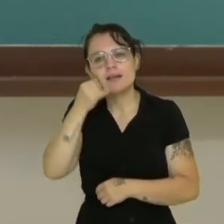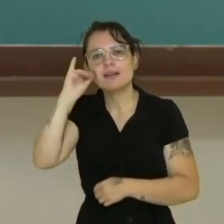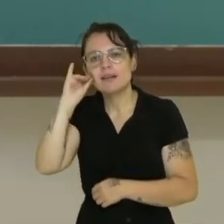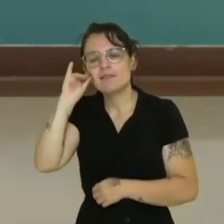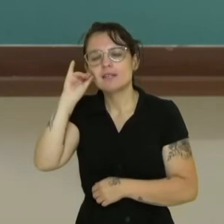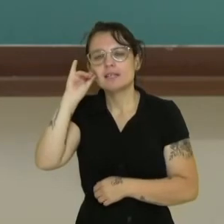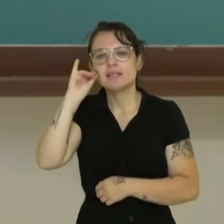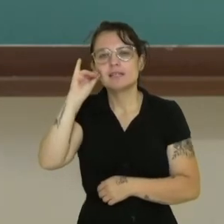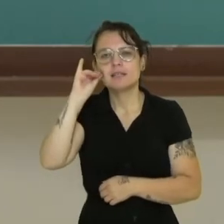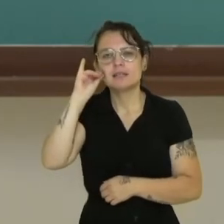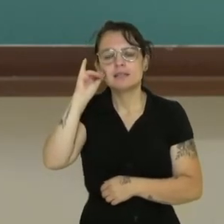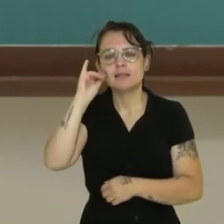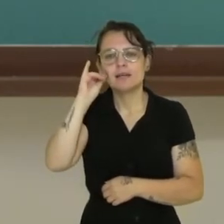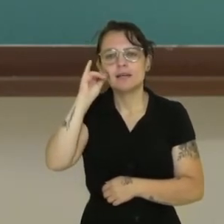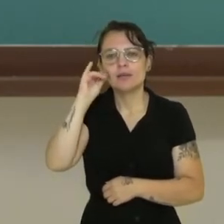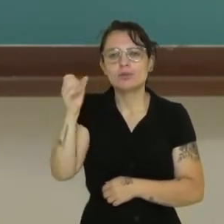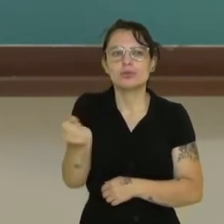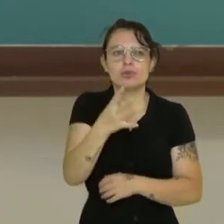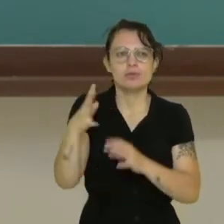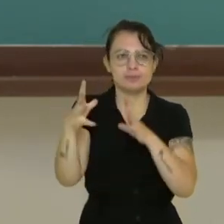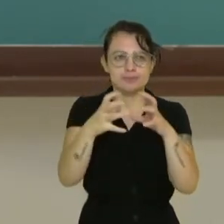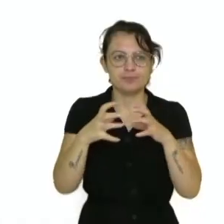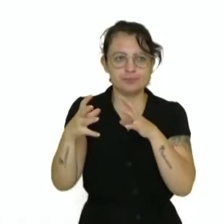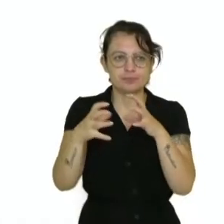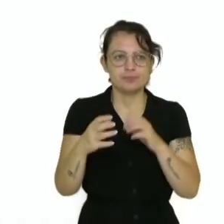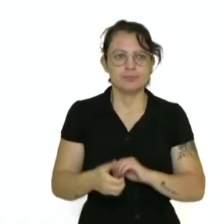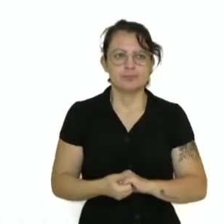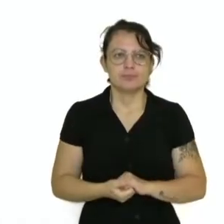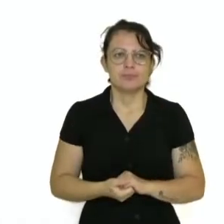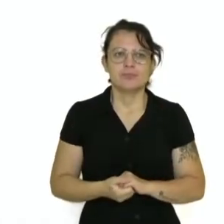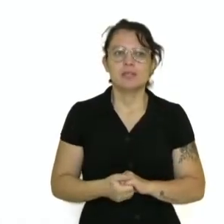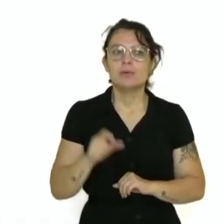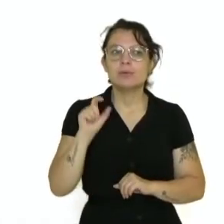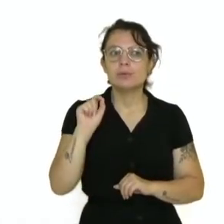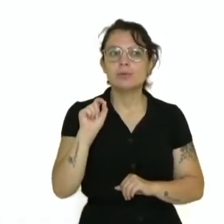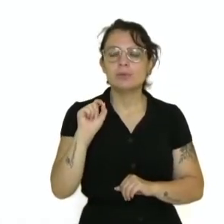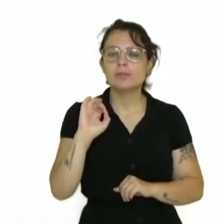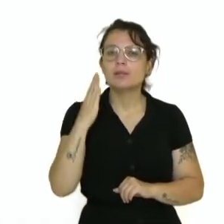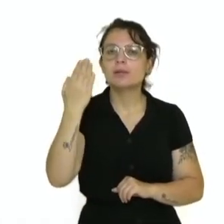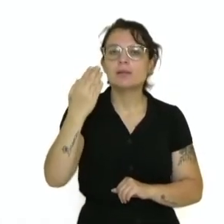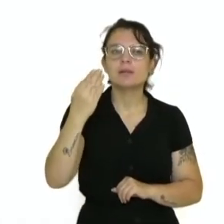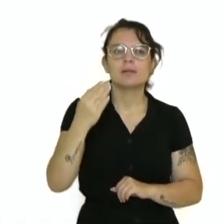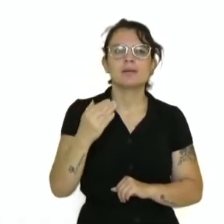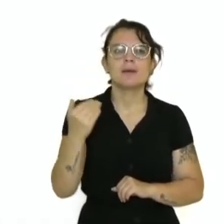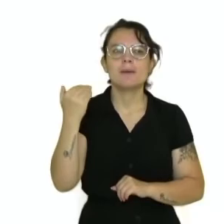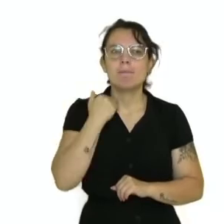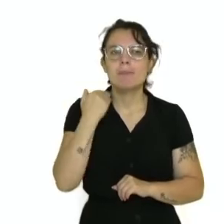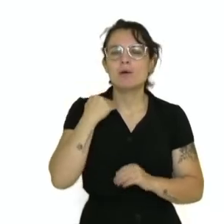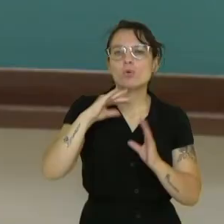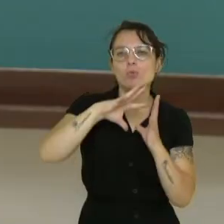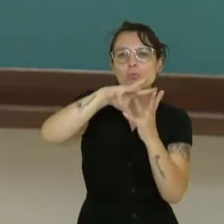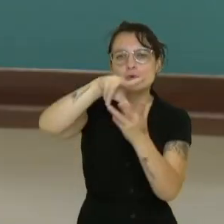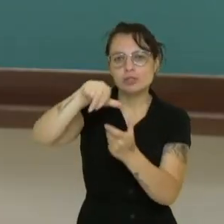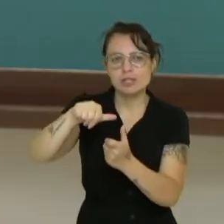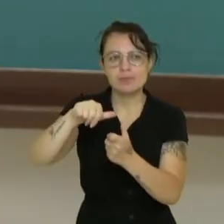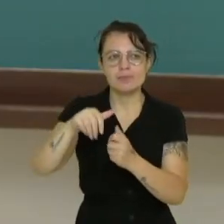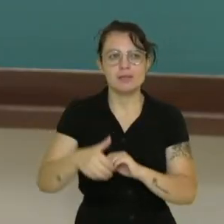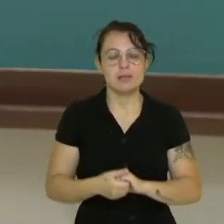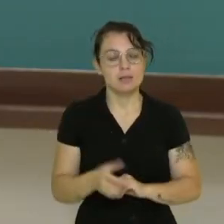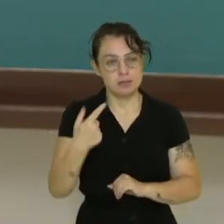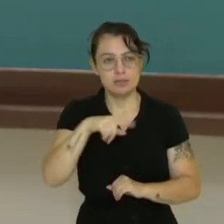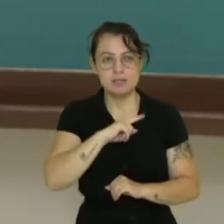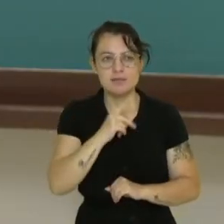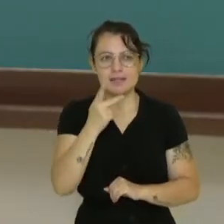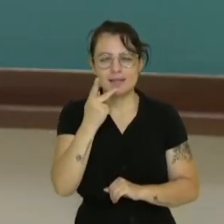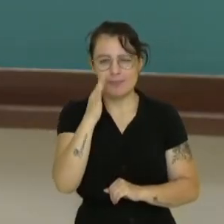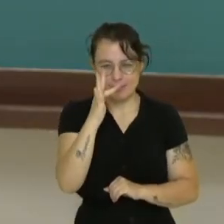esses novos conflitos. Com isso, uma das políticas criadas é o Banco Mundial. E para falar do Banco